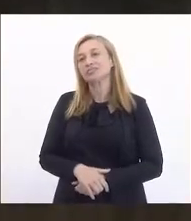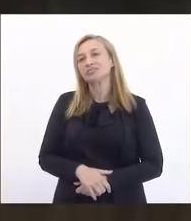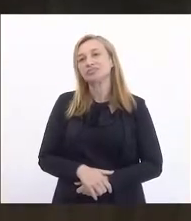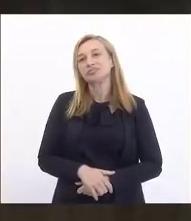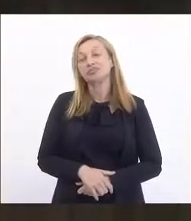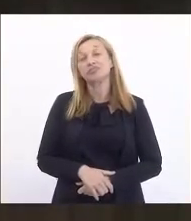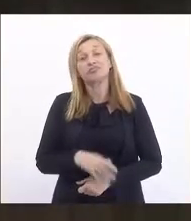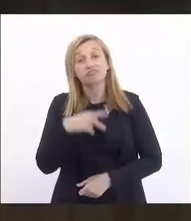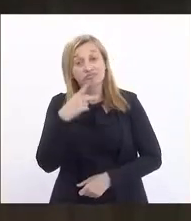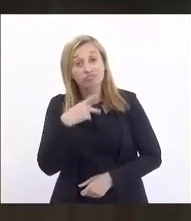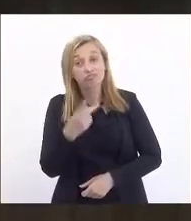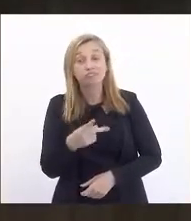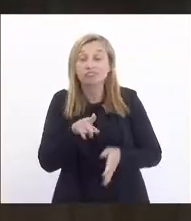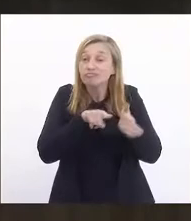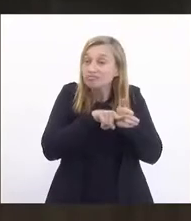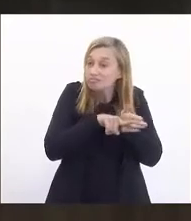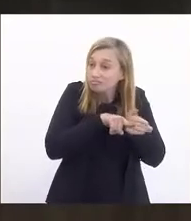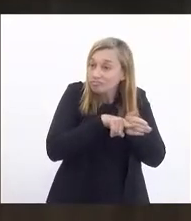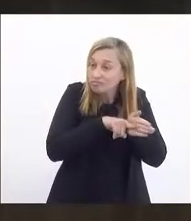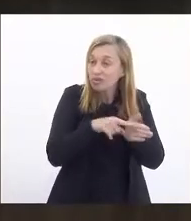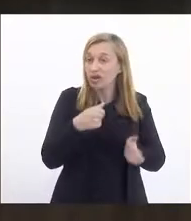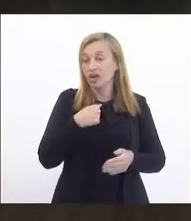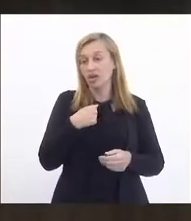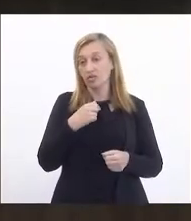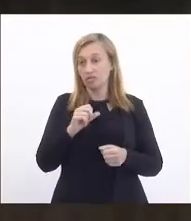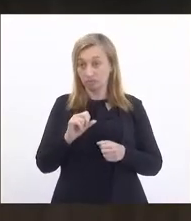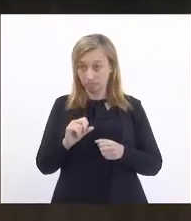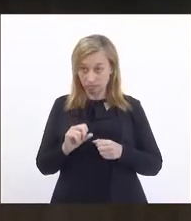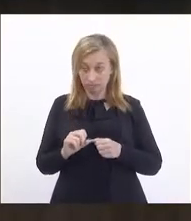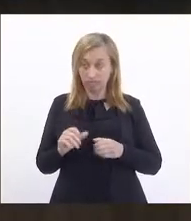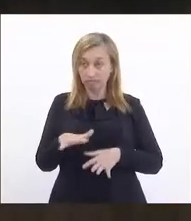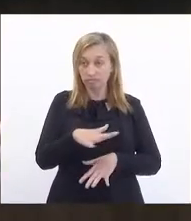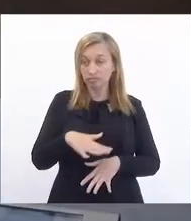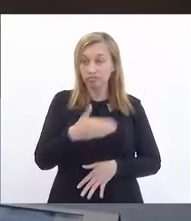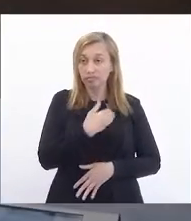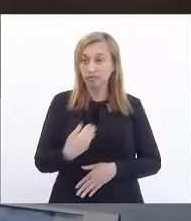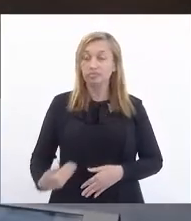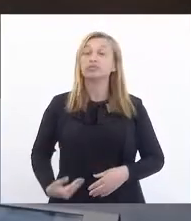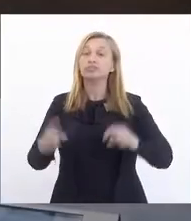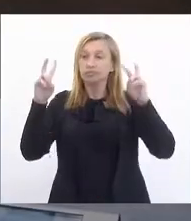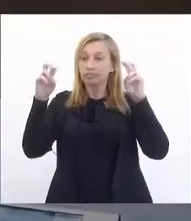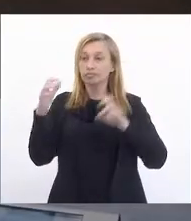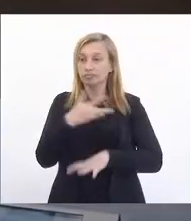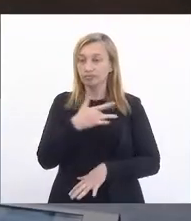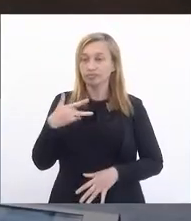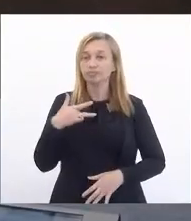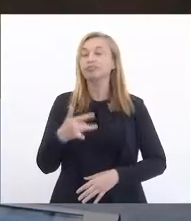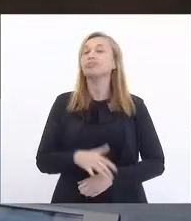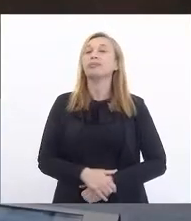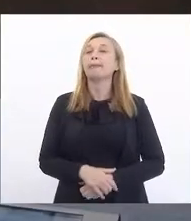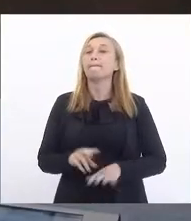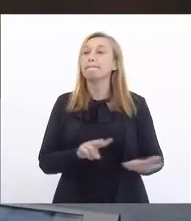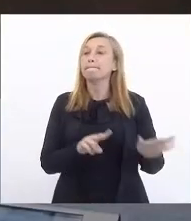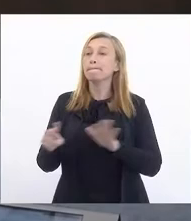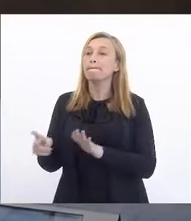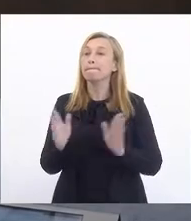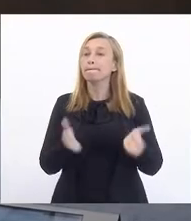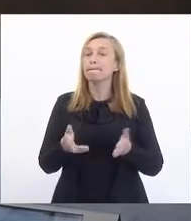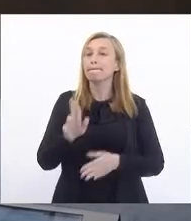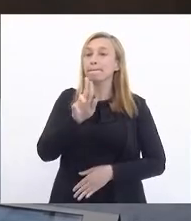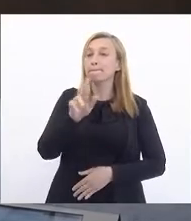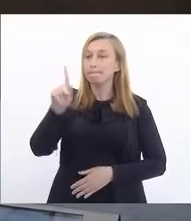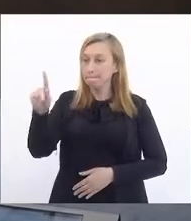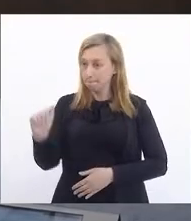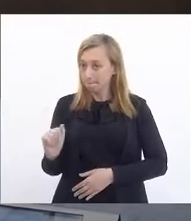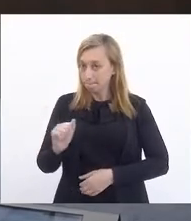venho falar sobre as fiscalizações que eu tenho feito na paralelamento público principalmente na questão da saúde essa semana agora eu estive na UPA